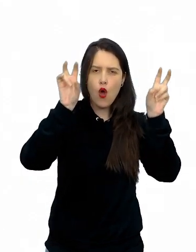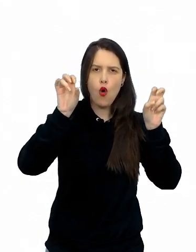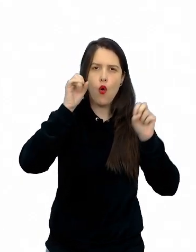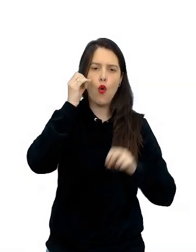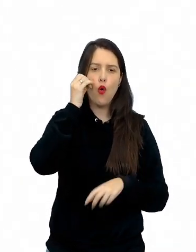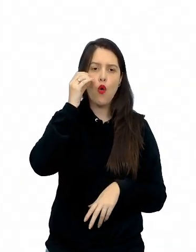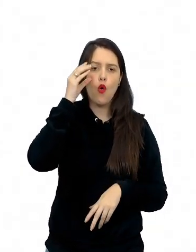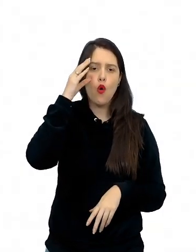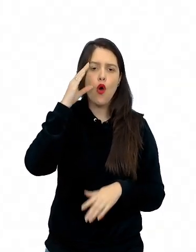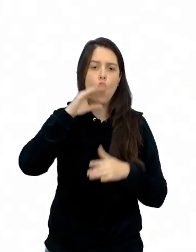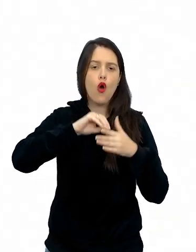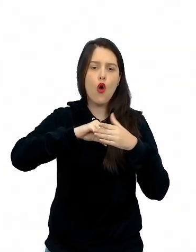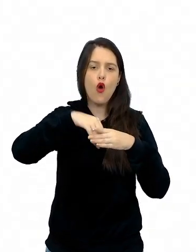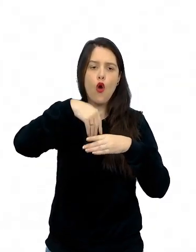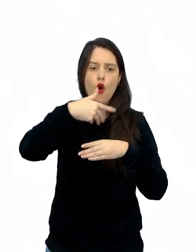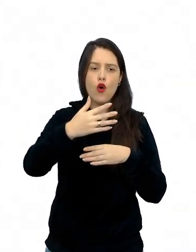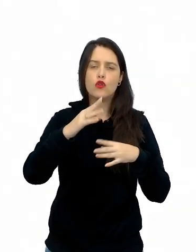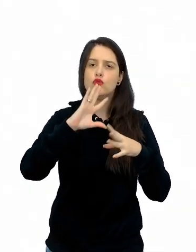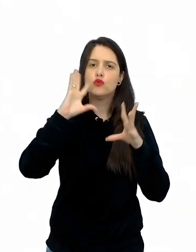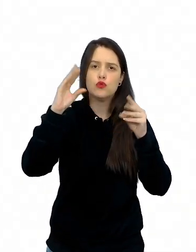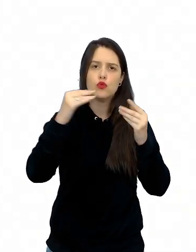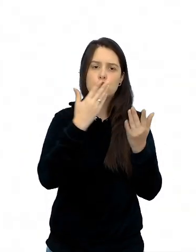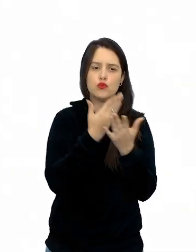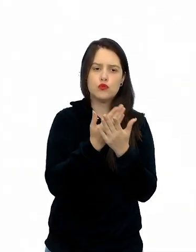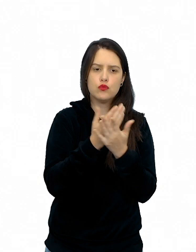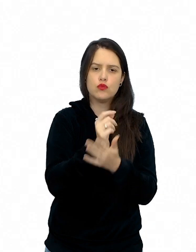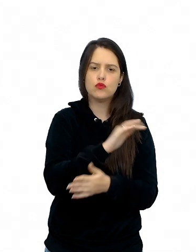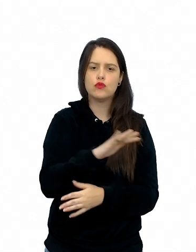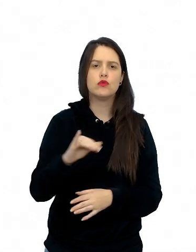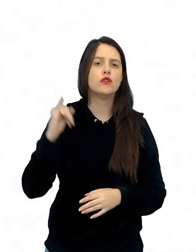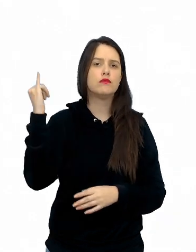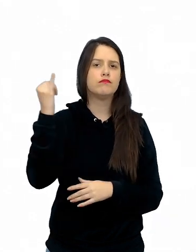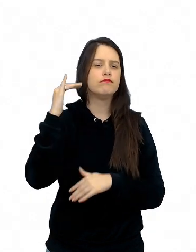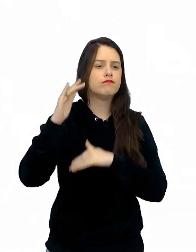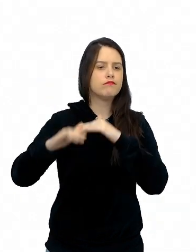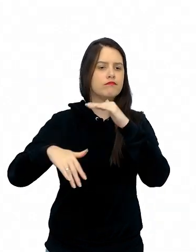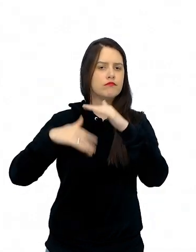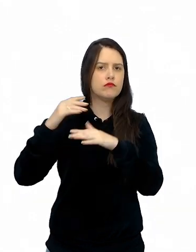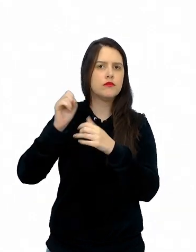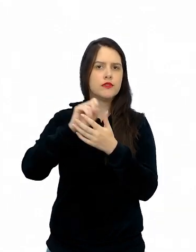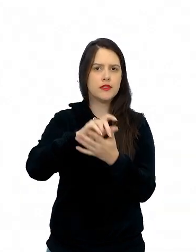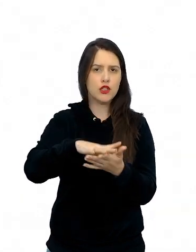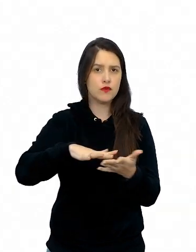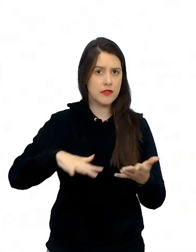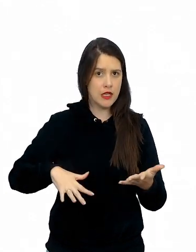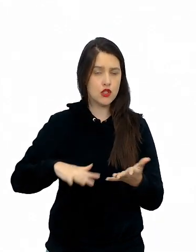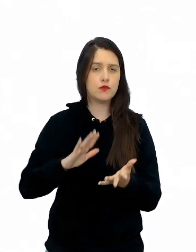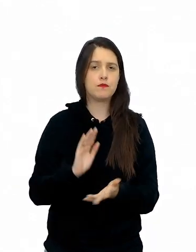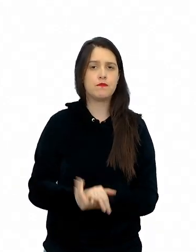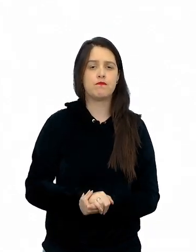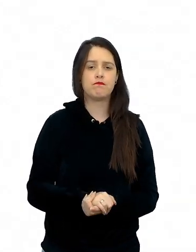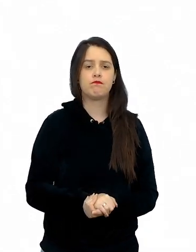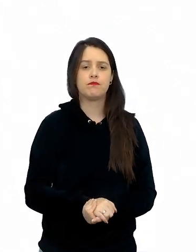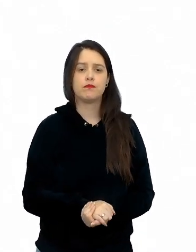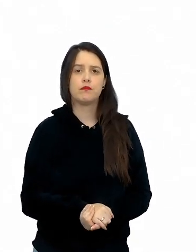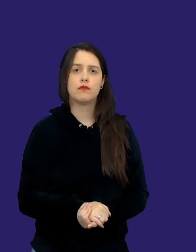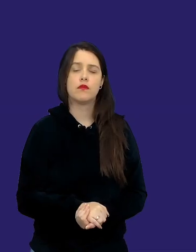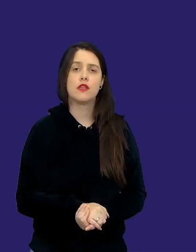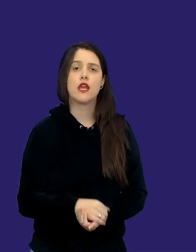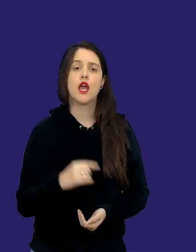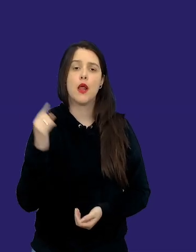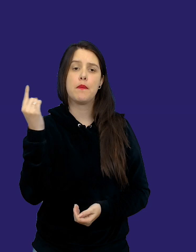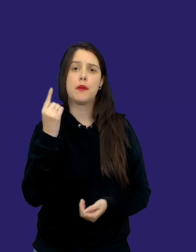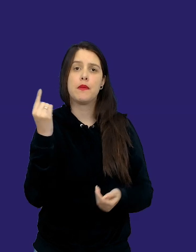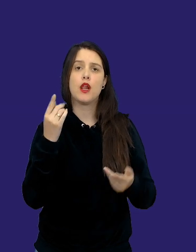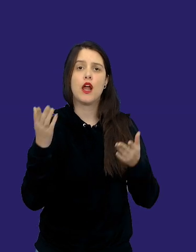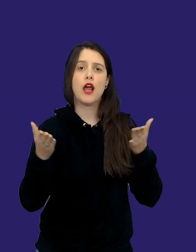do conteúdo e dos estudantes, importantes para o desenvolvimento das atividades. Iremos